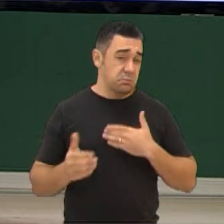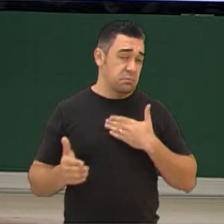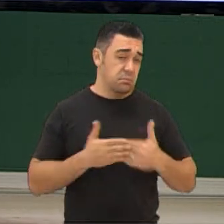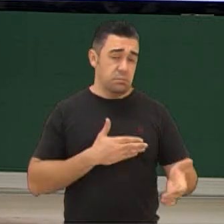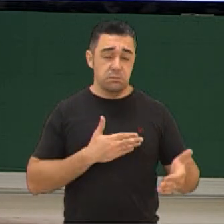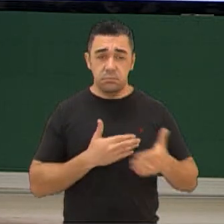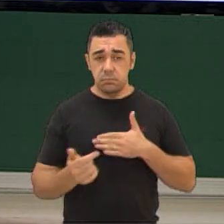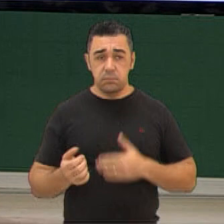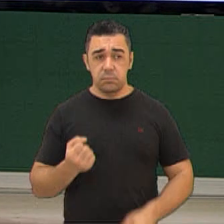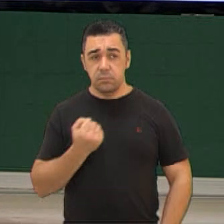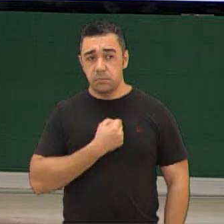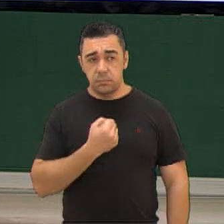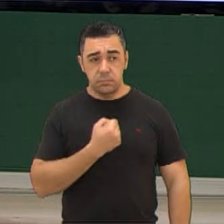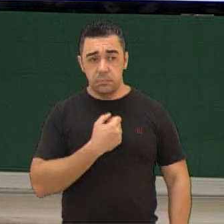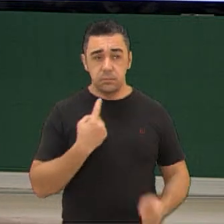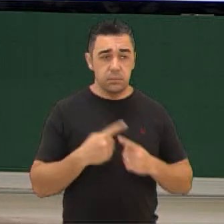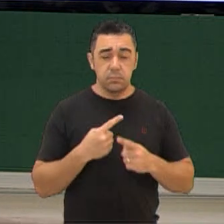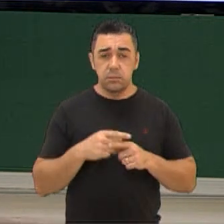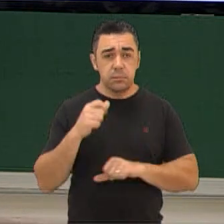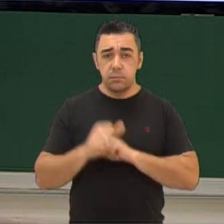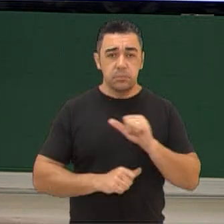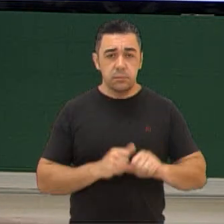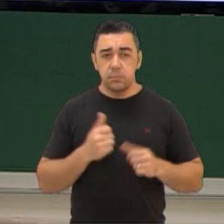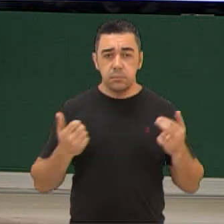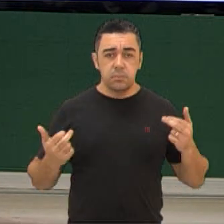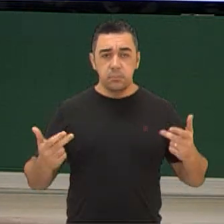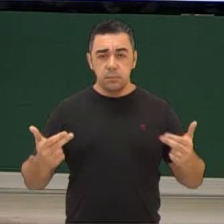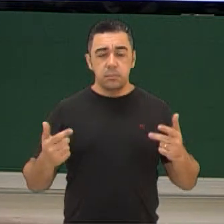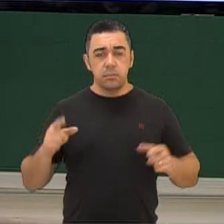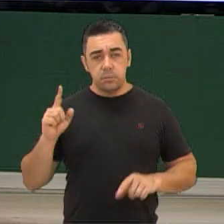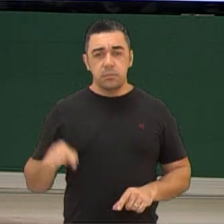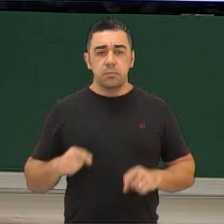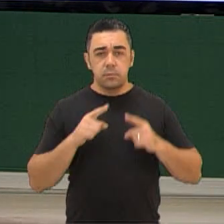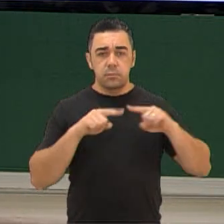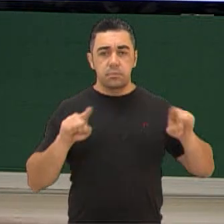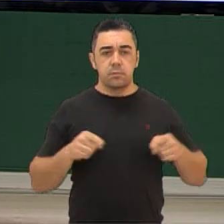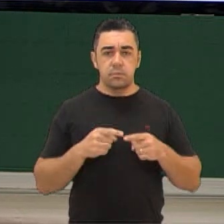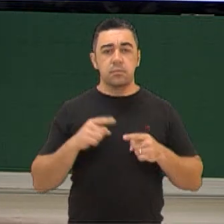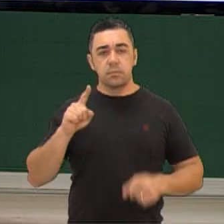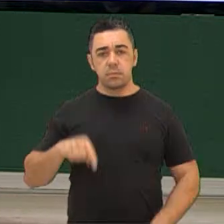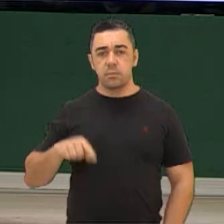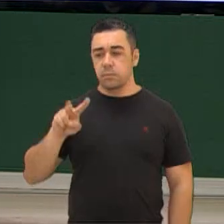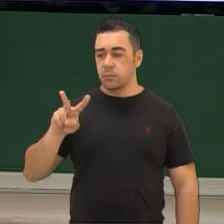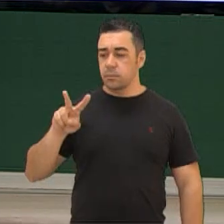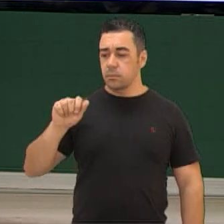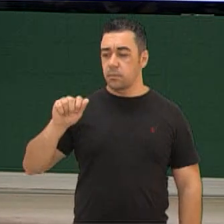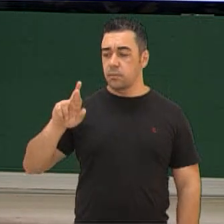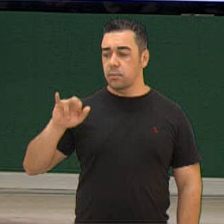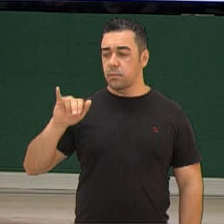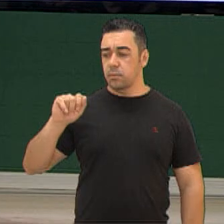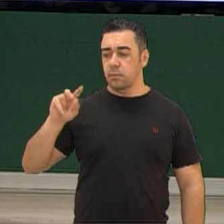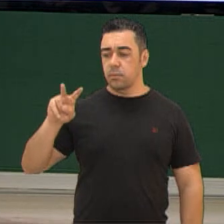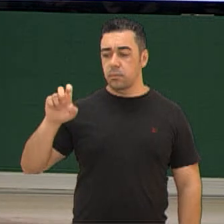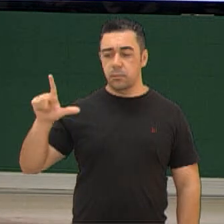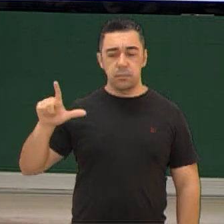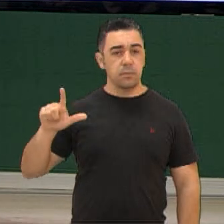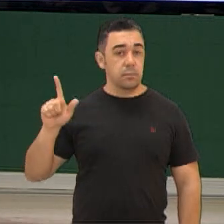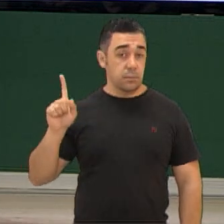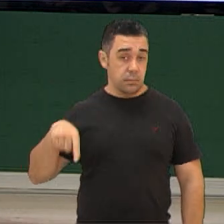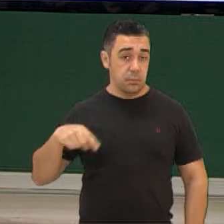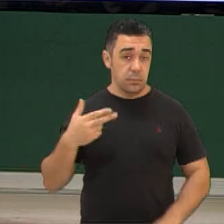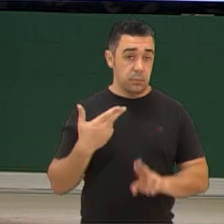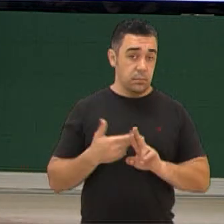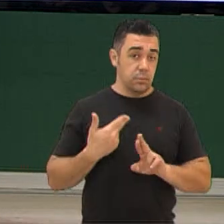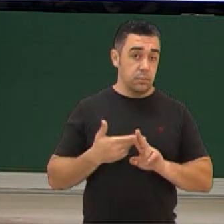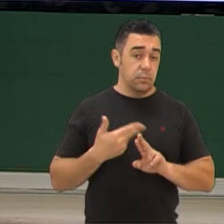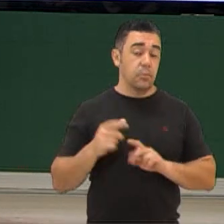número natural, pois não altera sua igualdade. No valor da pera é uma variável. Logo, o valor da pera a gente vai